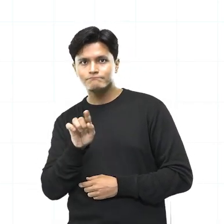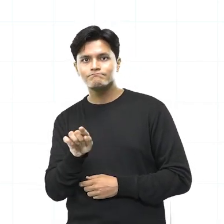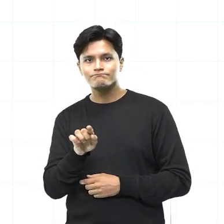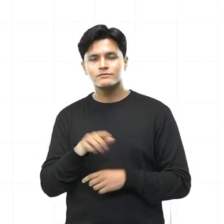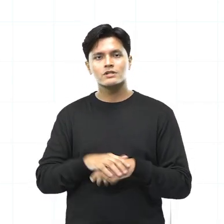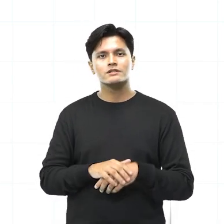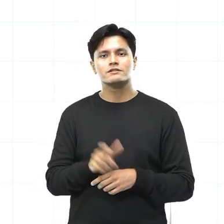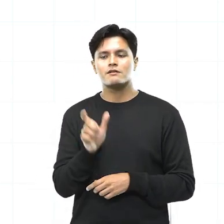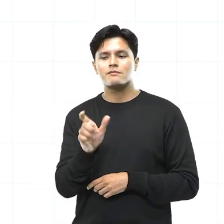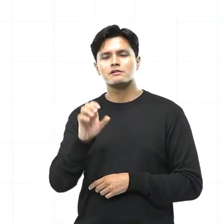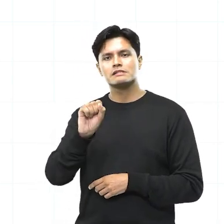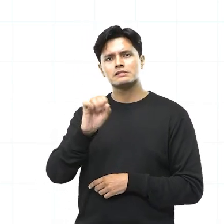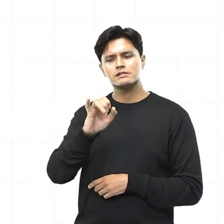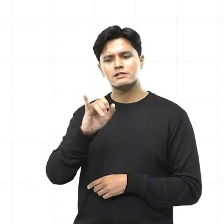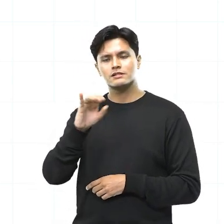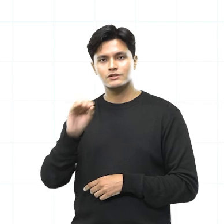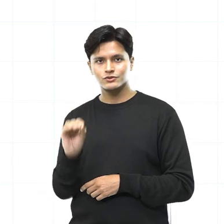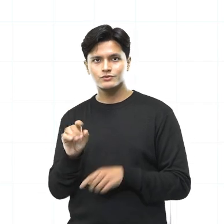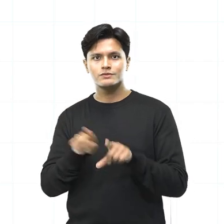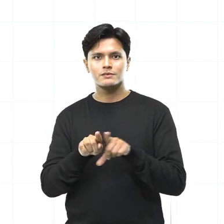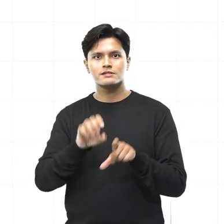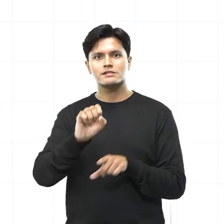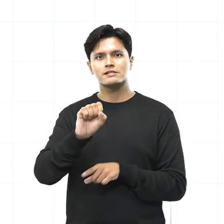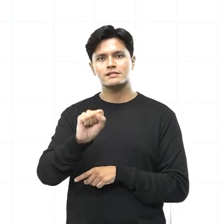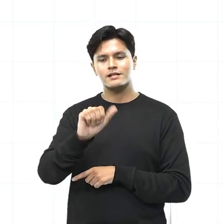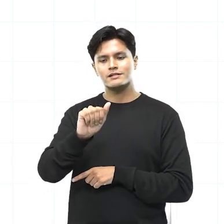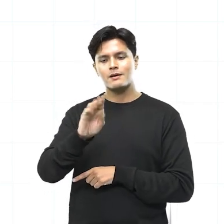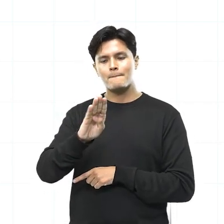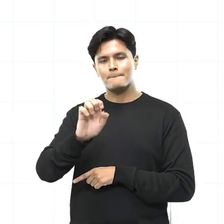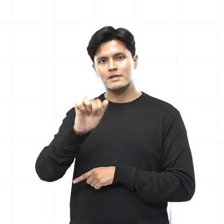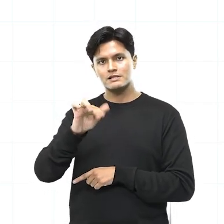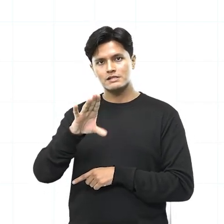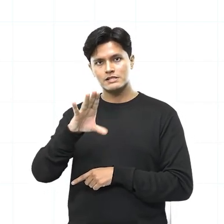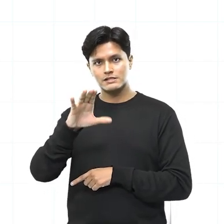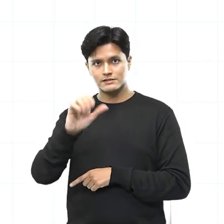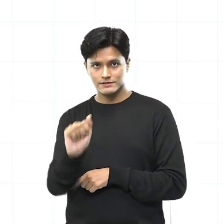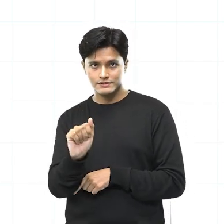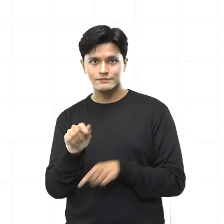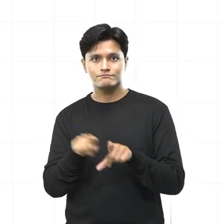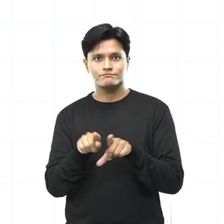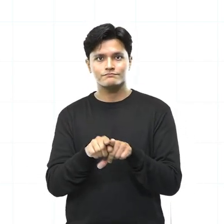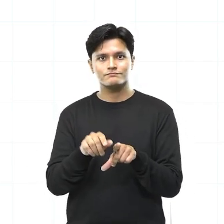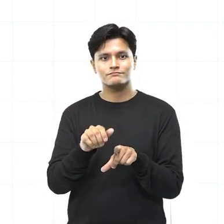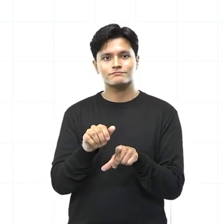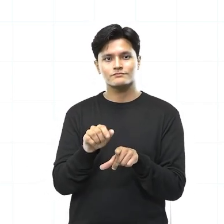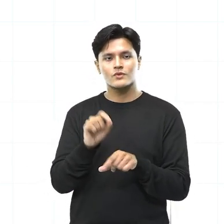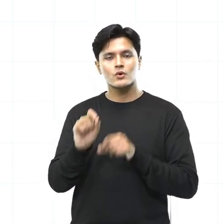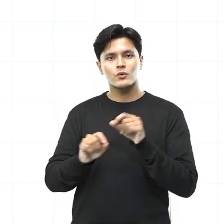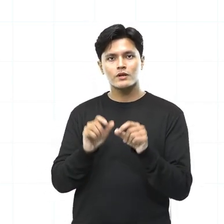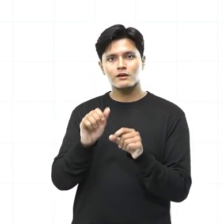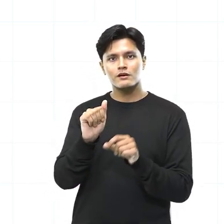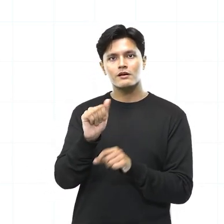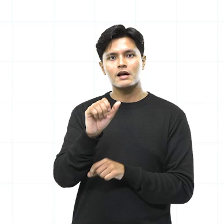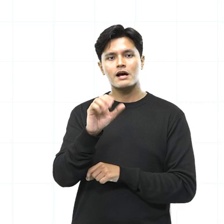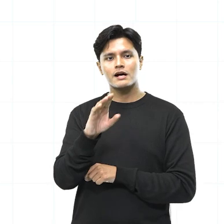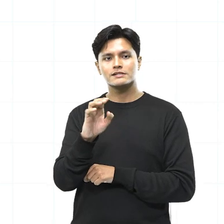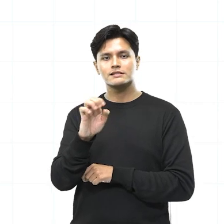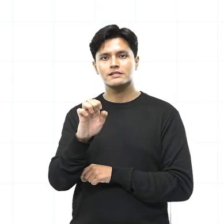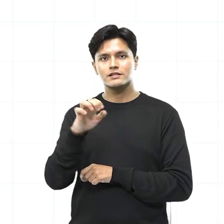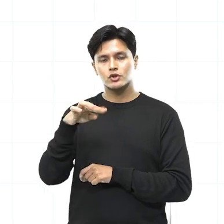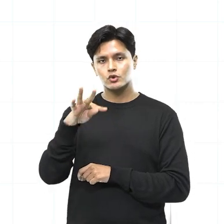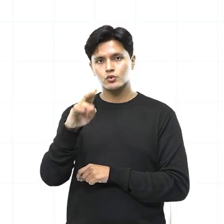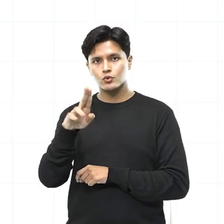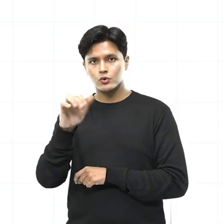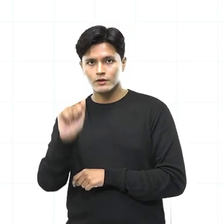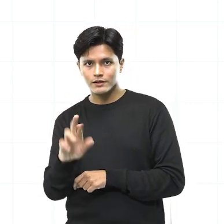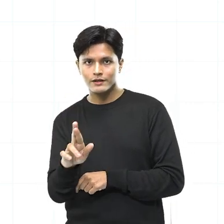né, sabença, tá vendo? Ele assinar, olha só, acentuado em vez de assinar, né? Ele